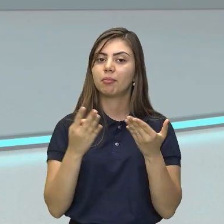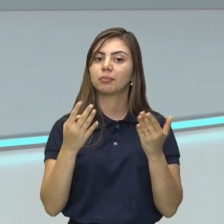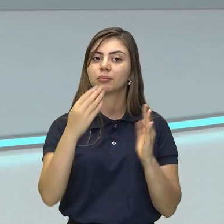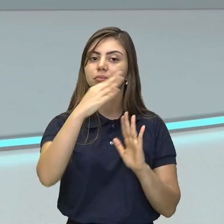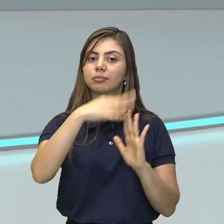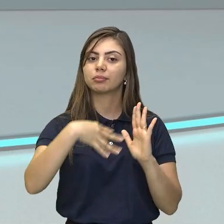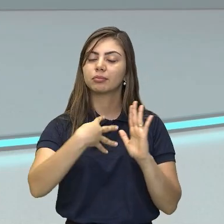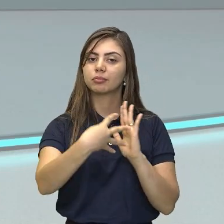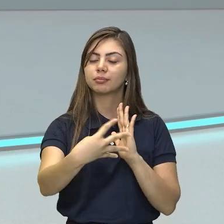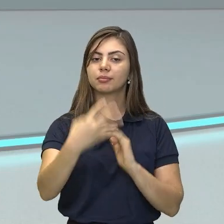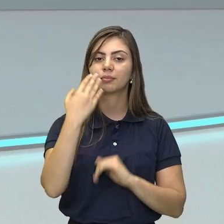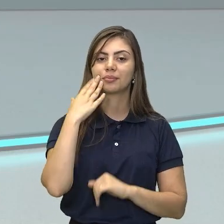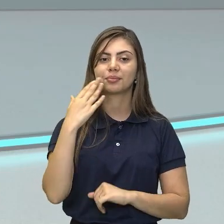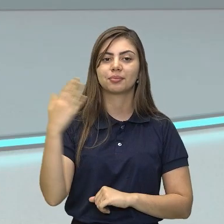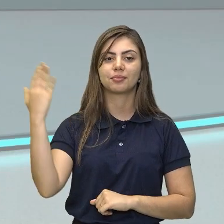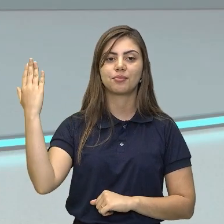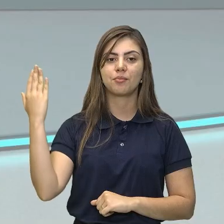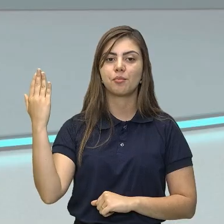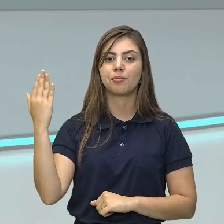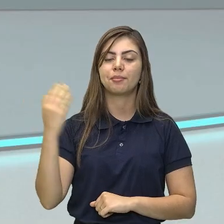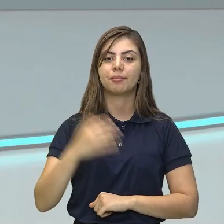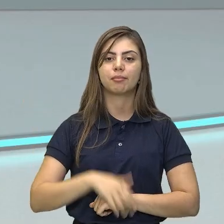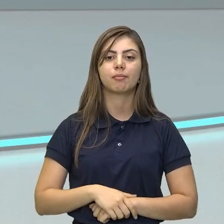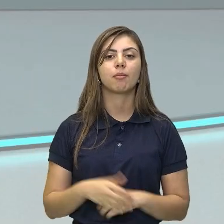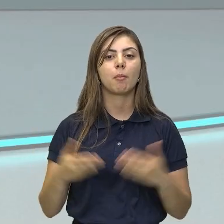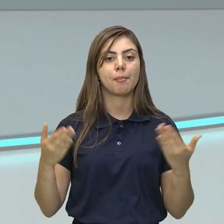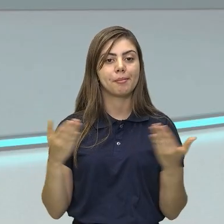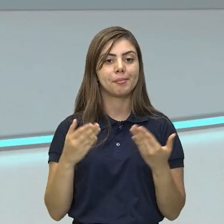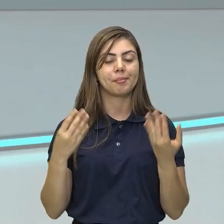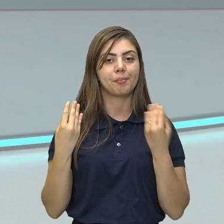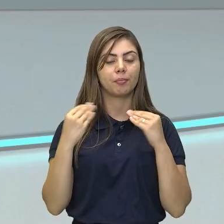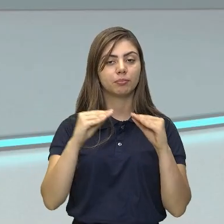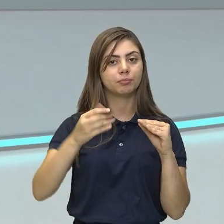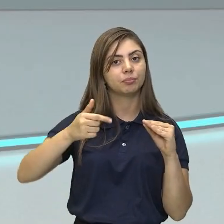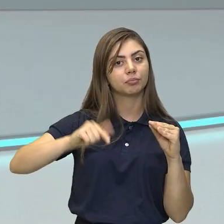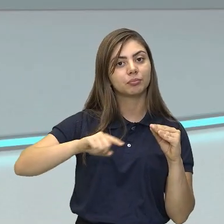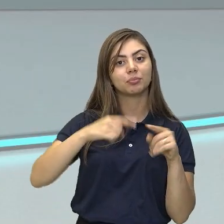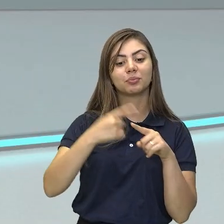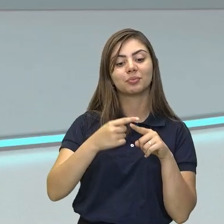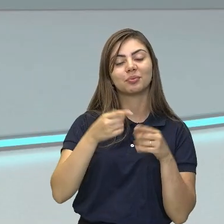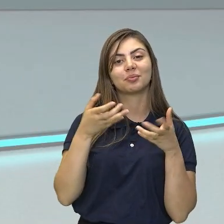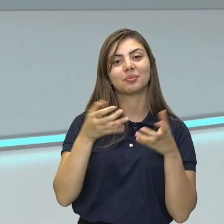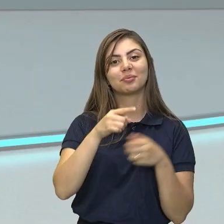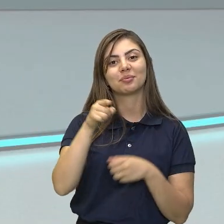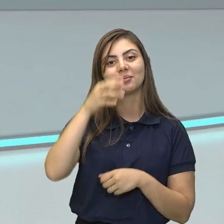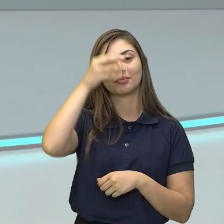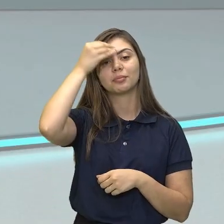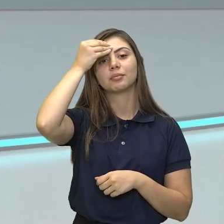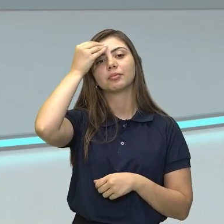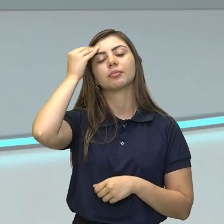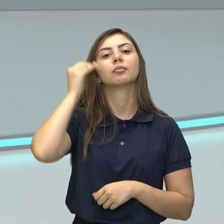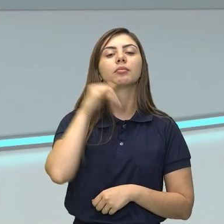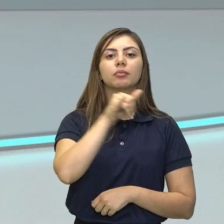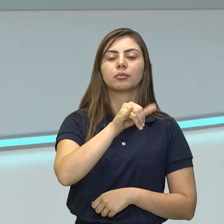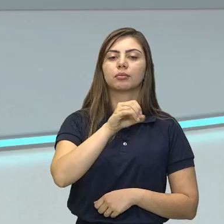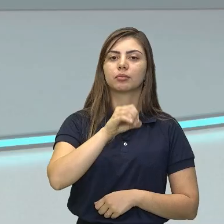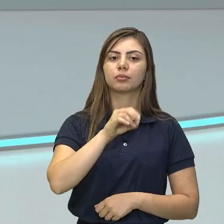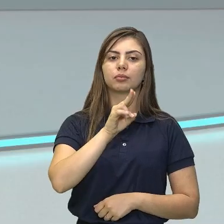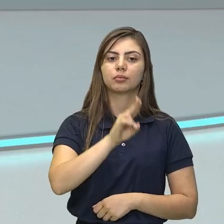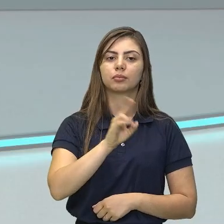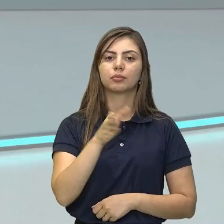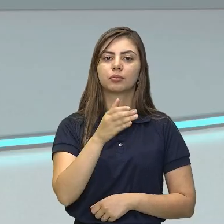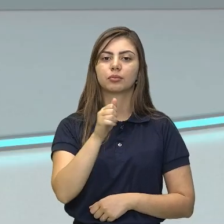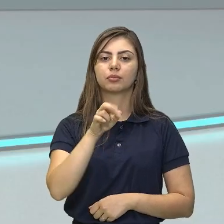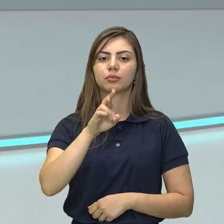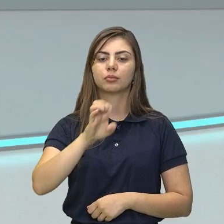aparecer para vocês. Colocamos aqui mais uma vez, eu quero que vocês memorizem. You are